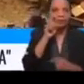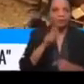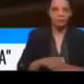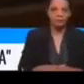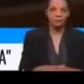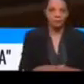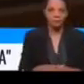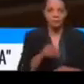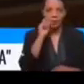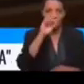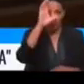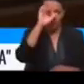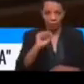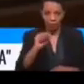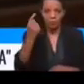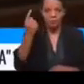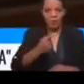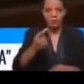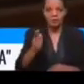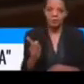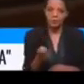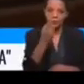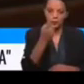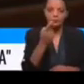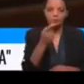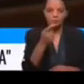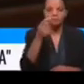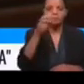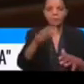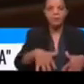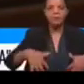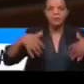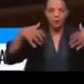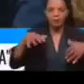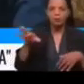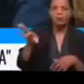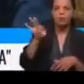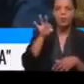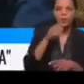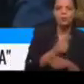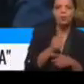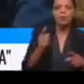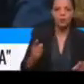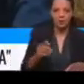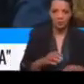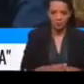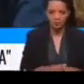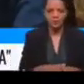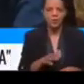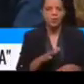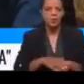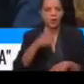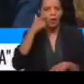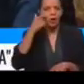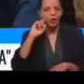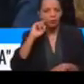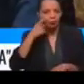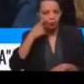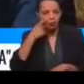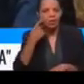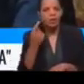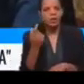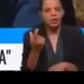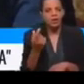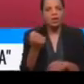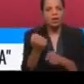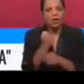O ministro teve de ir ao Parlamento explicar porque é que fez esta nomeação, quando já havia indícios de derrapagem nas